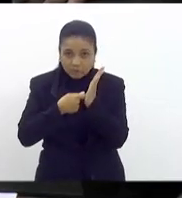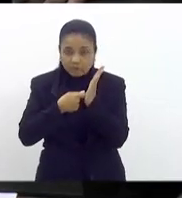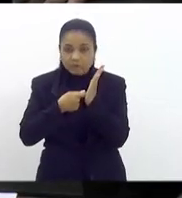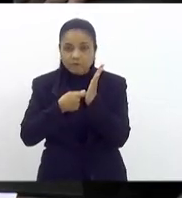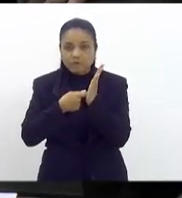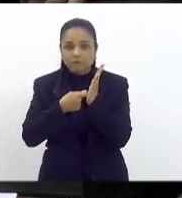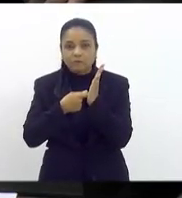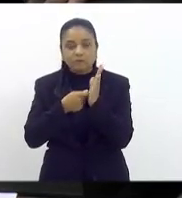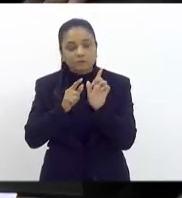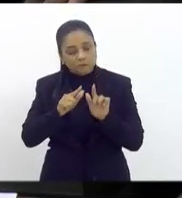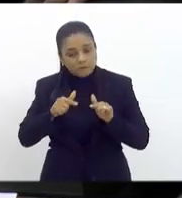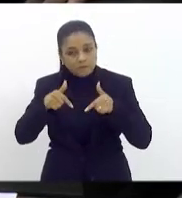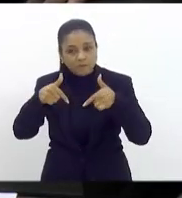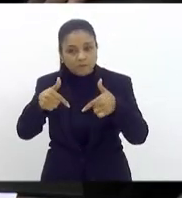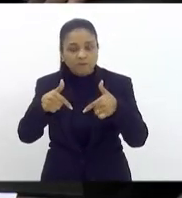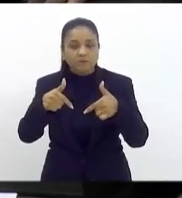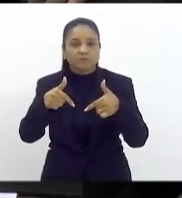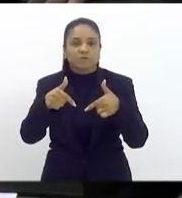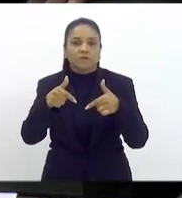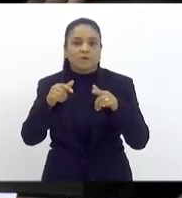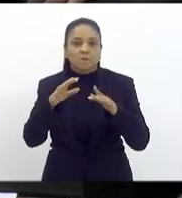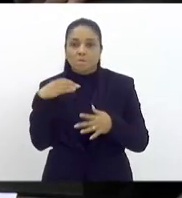decorrente da execução pública musical.